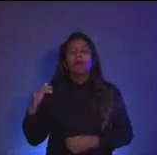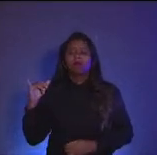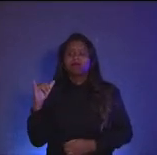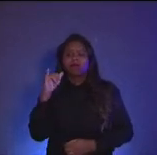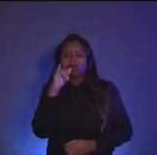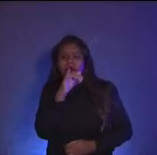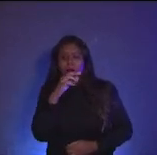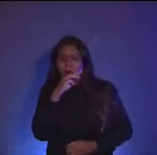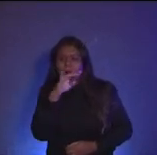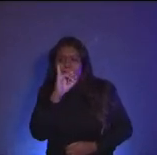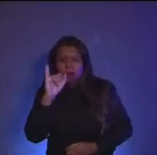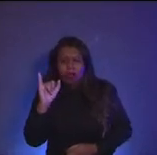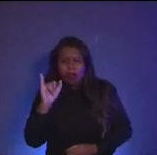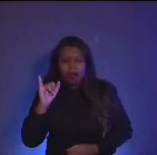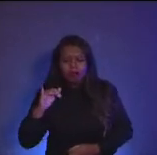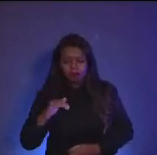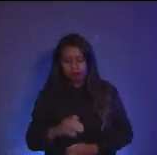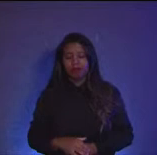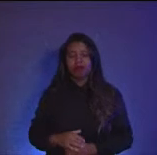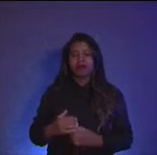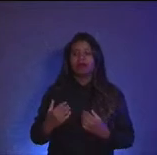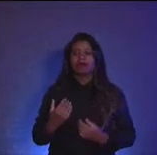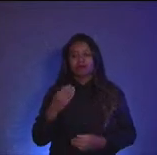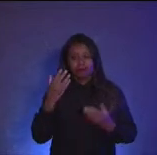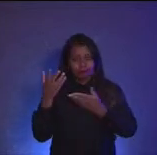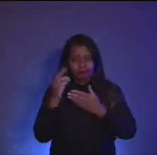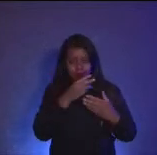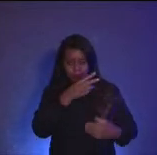terceiro finalista da categoria Visualização.